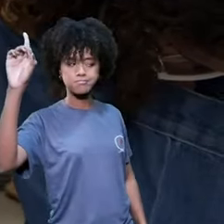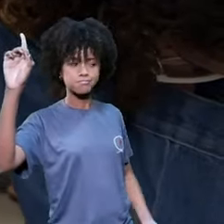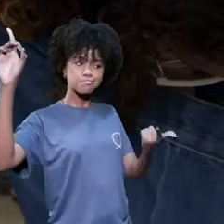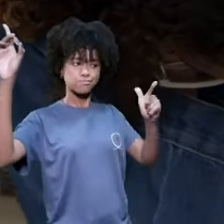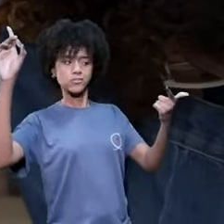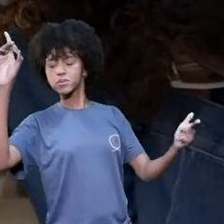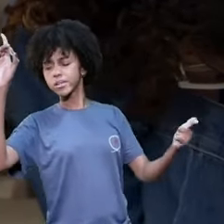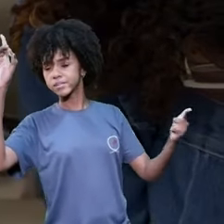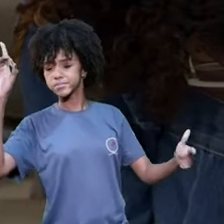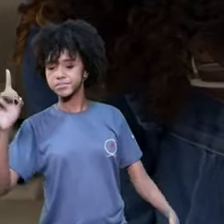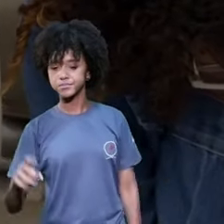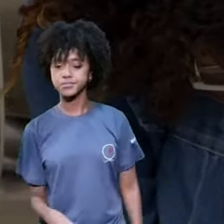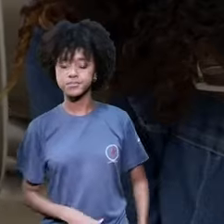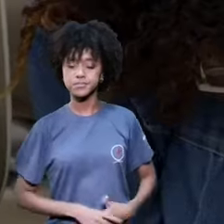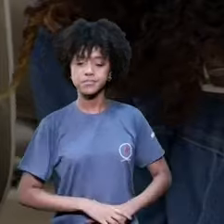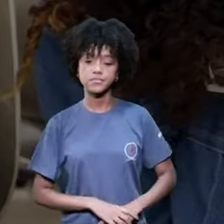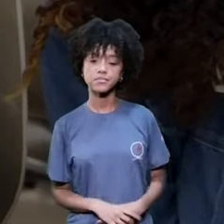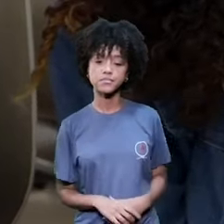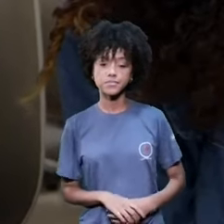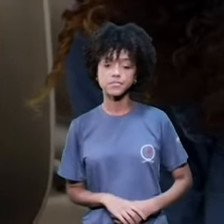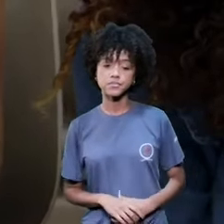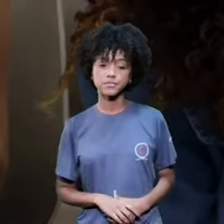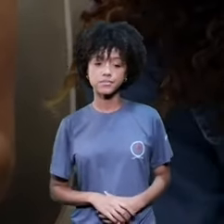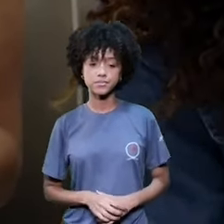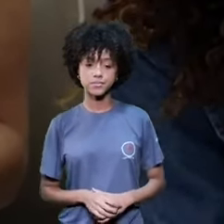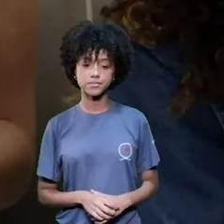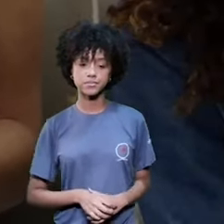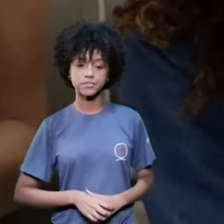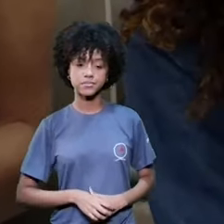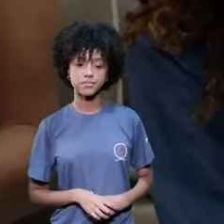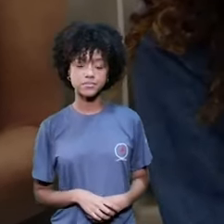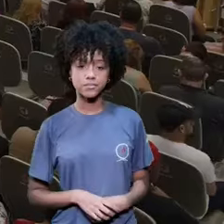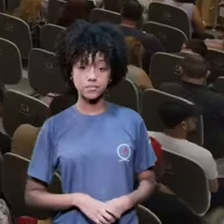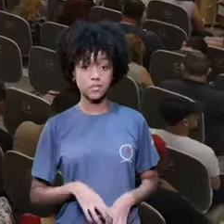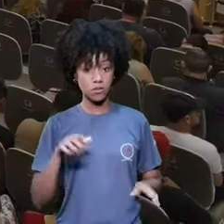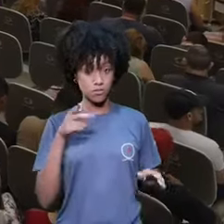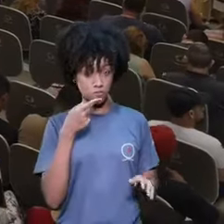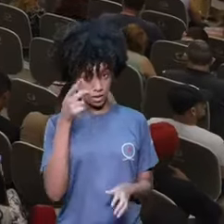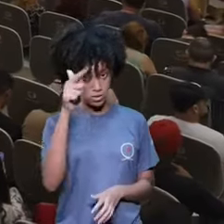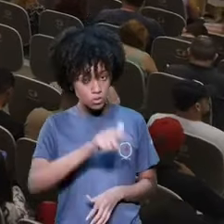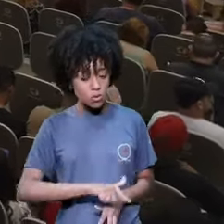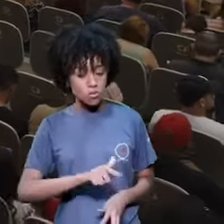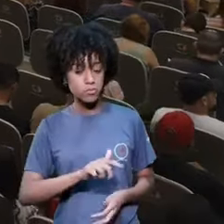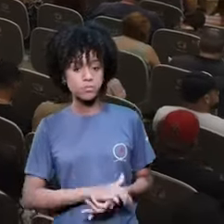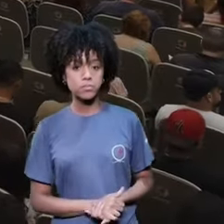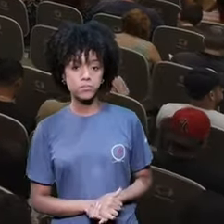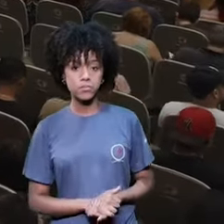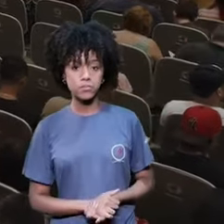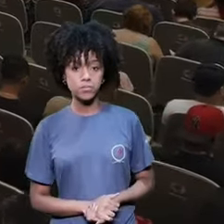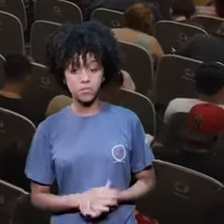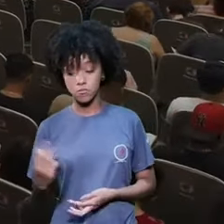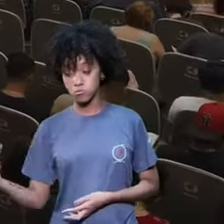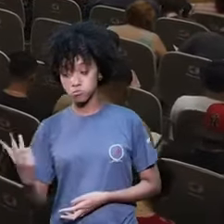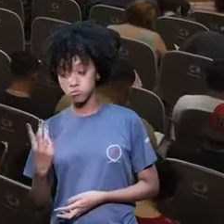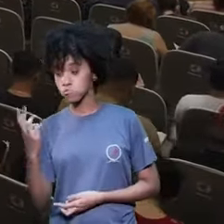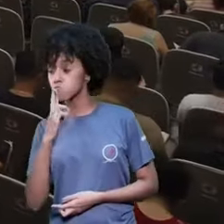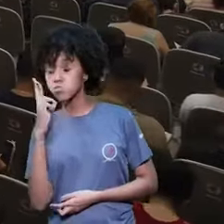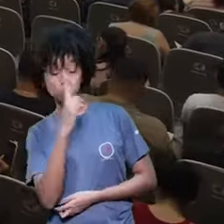demasiadamente difícil ao Senhor? Vou repetir: por acaso existe algo